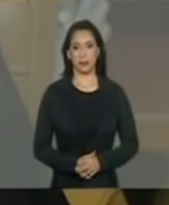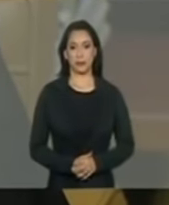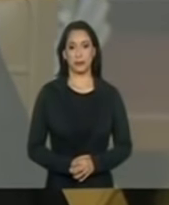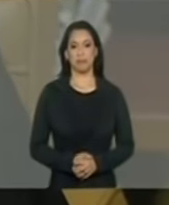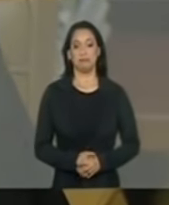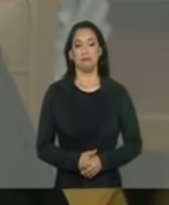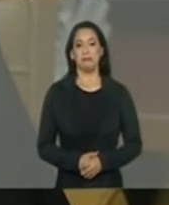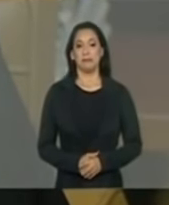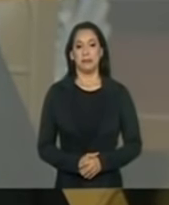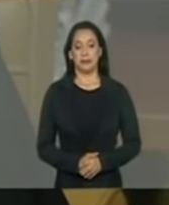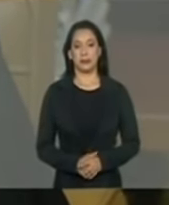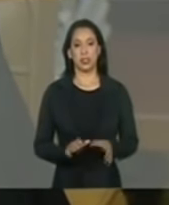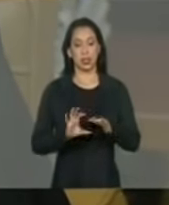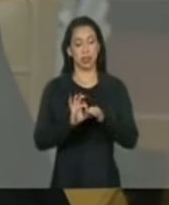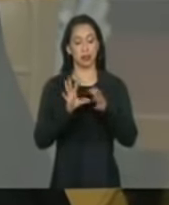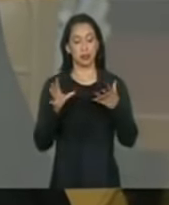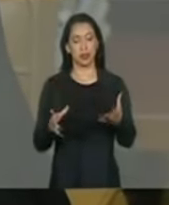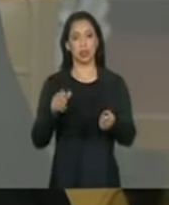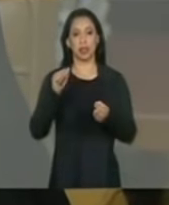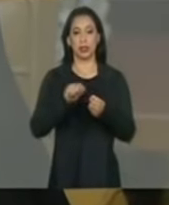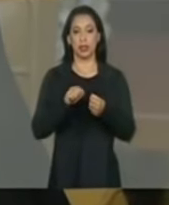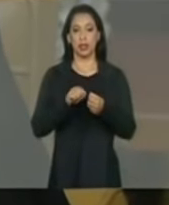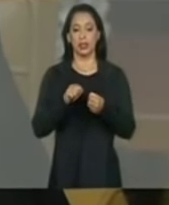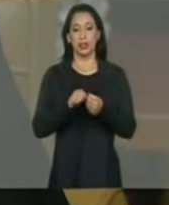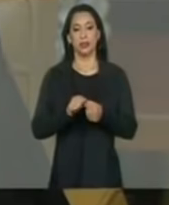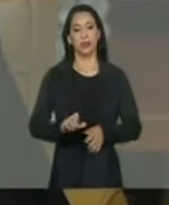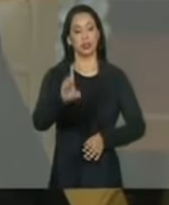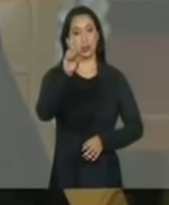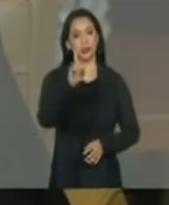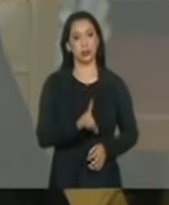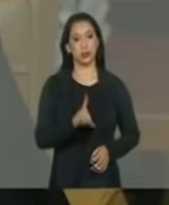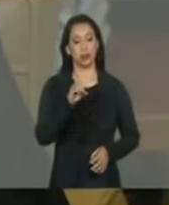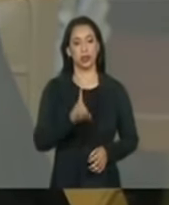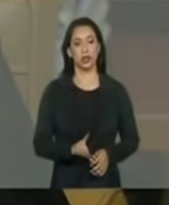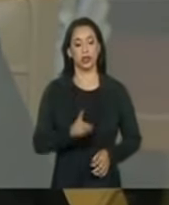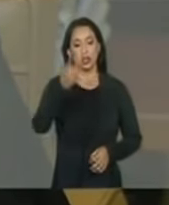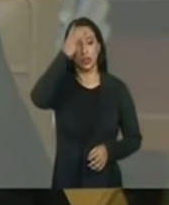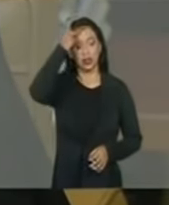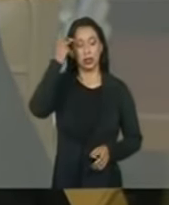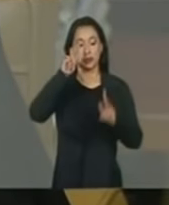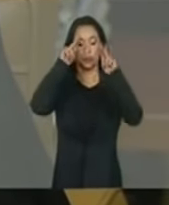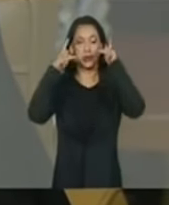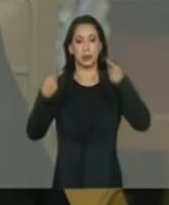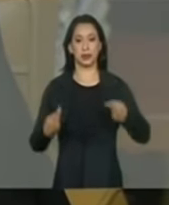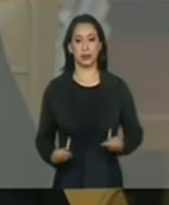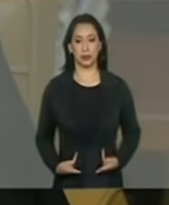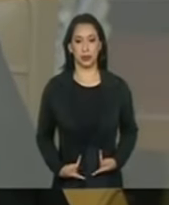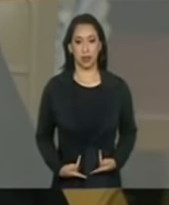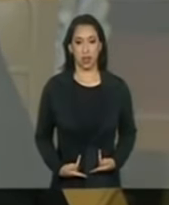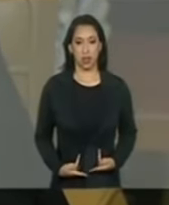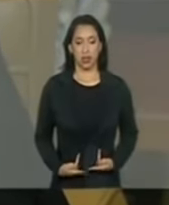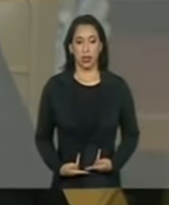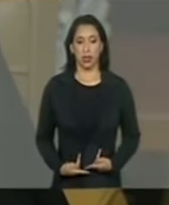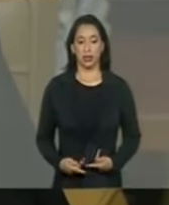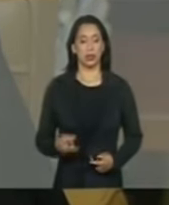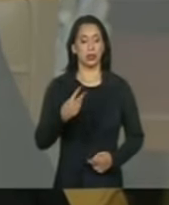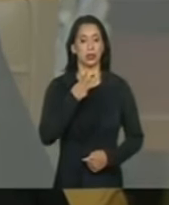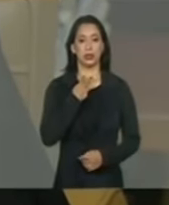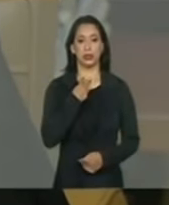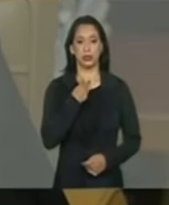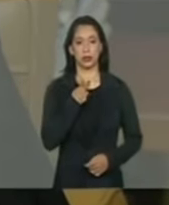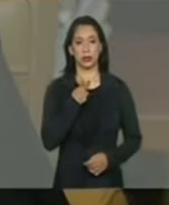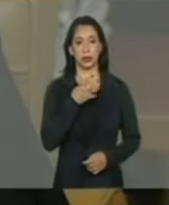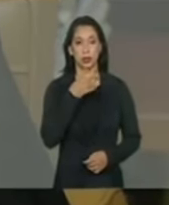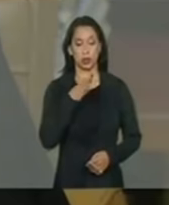concebida e formulada em favor dos direitos e garantias da pessoa humana não se pode desconhecer que o poder